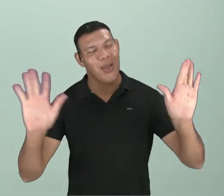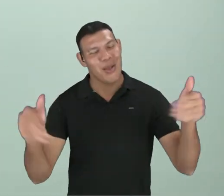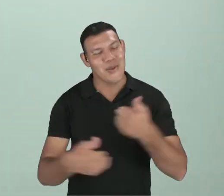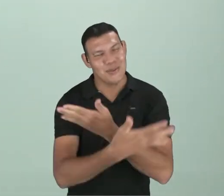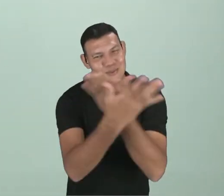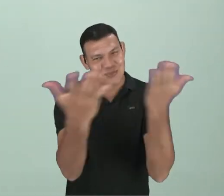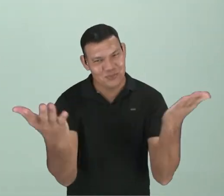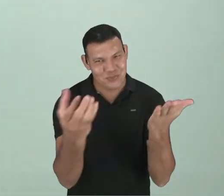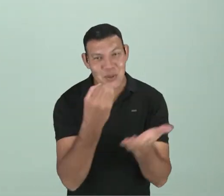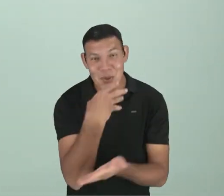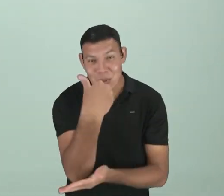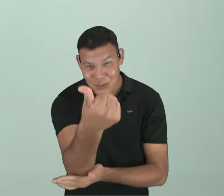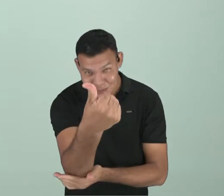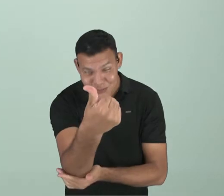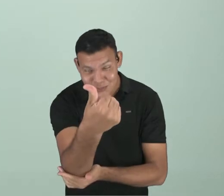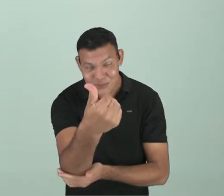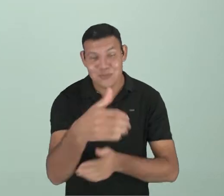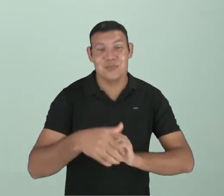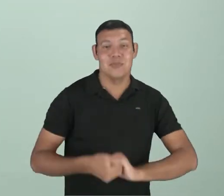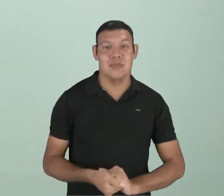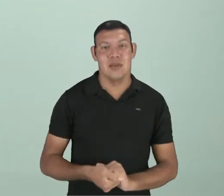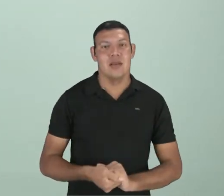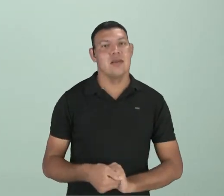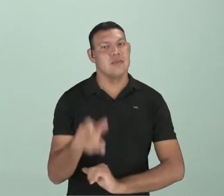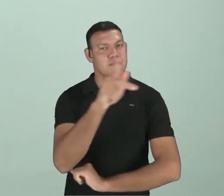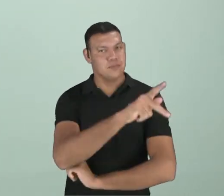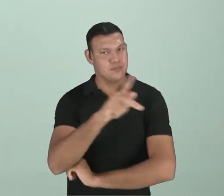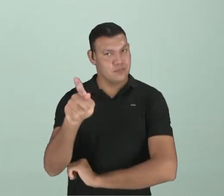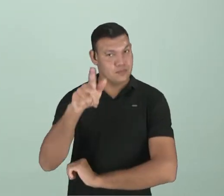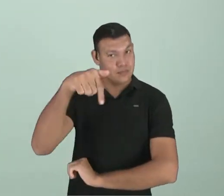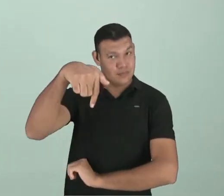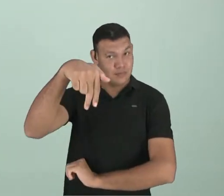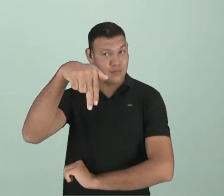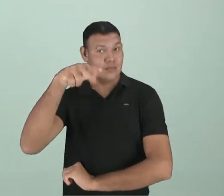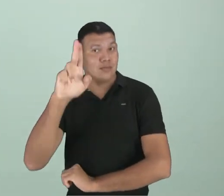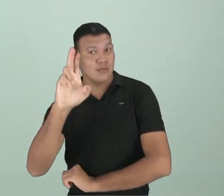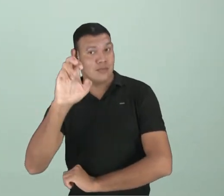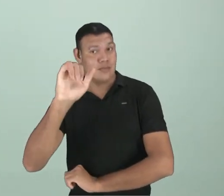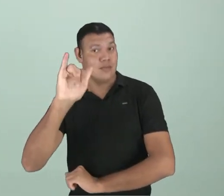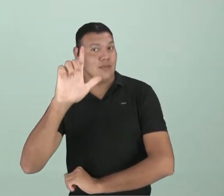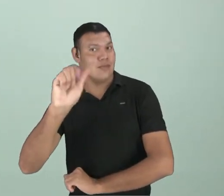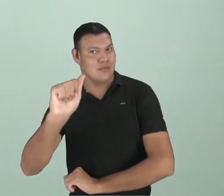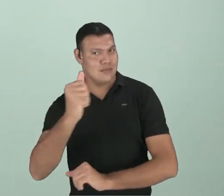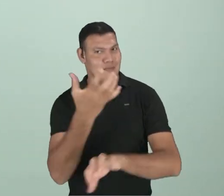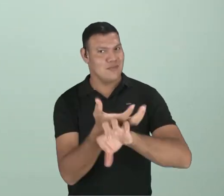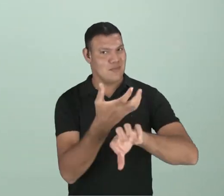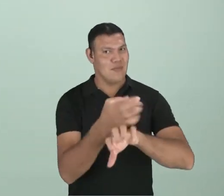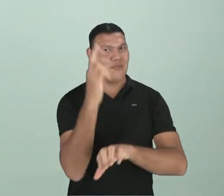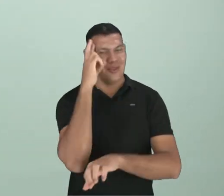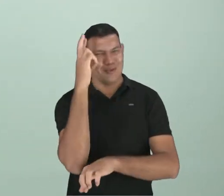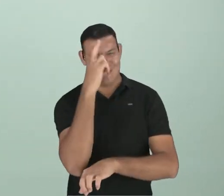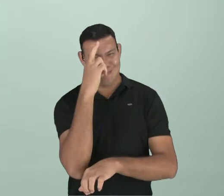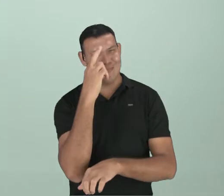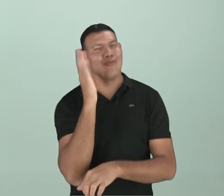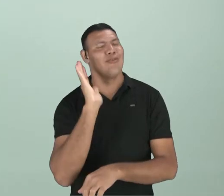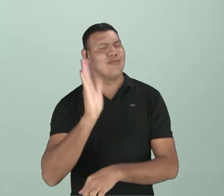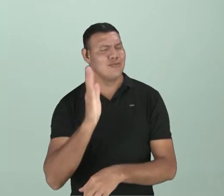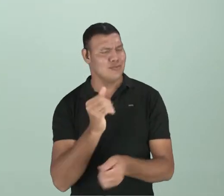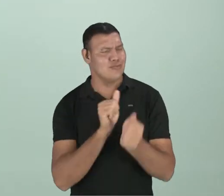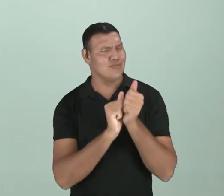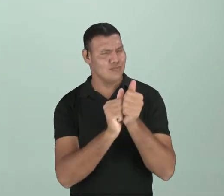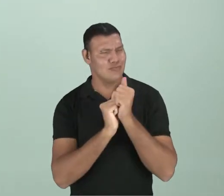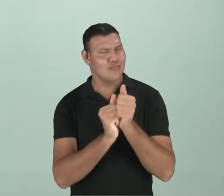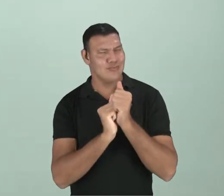Olá, gente! Tudo bem com vocês? Sou professora Keila Batista, professora de História, né? Nós já estamos juntos aí nessa